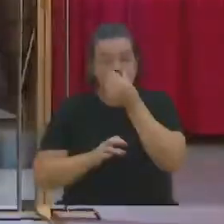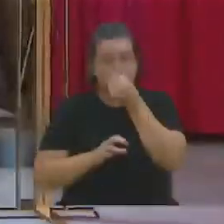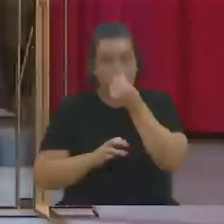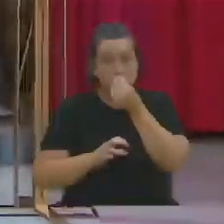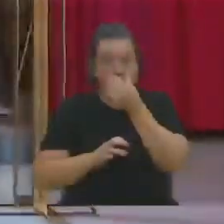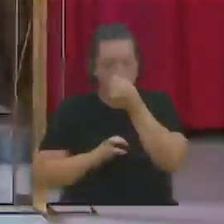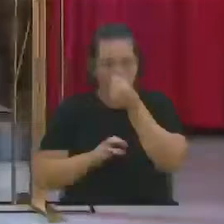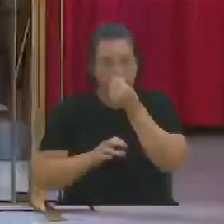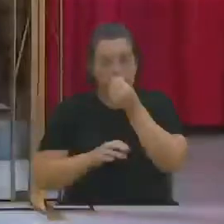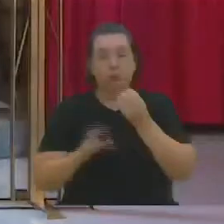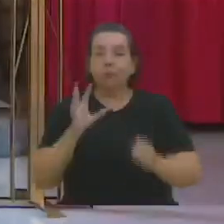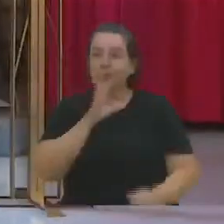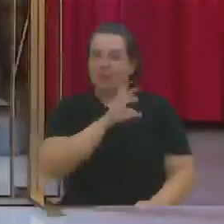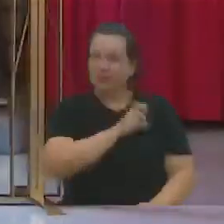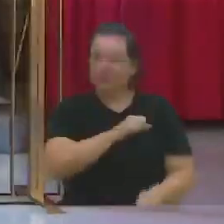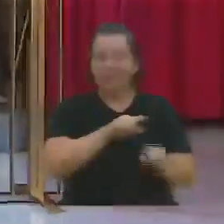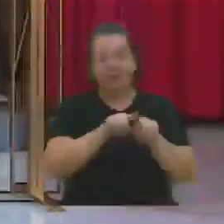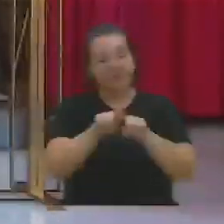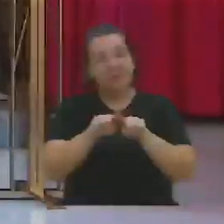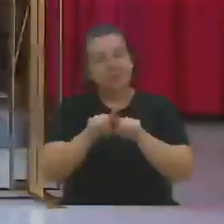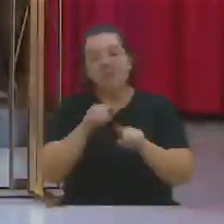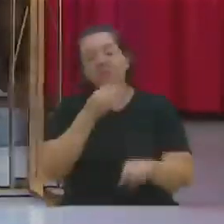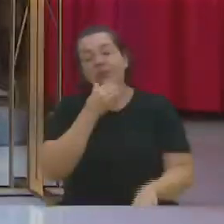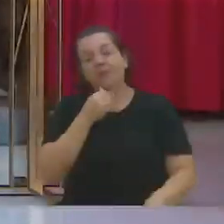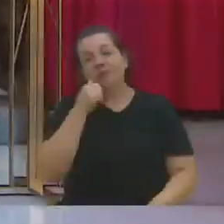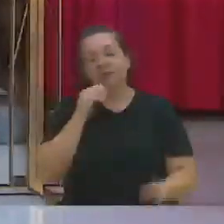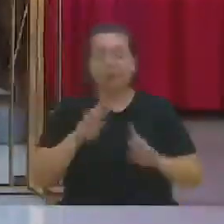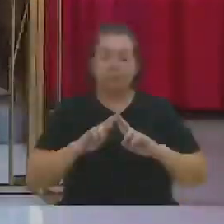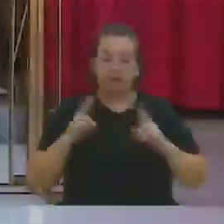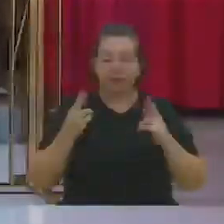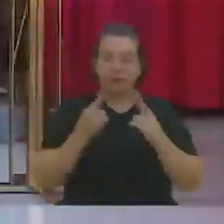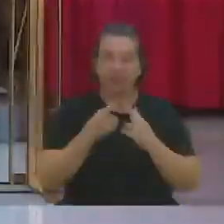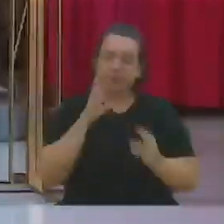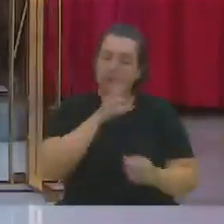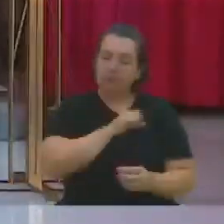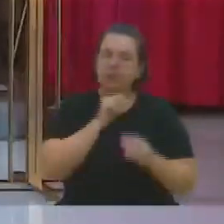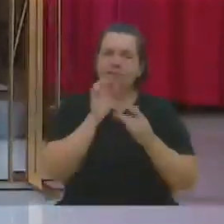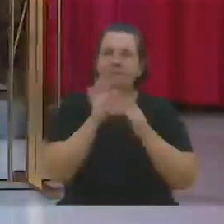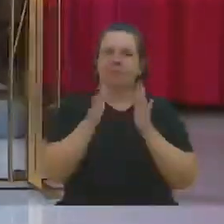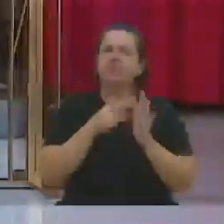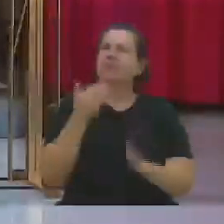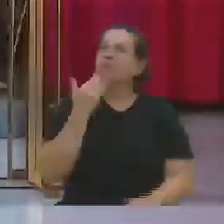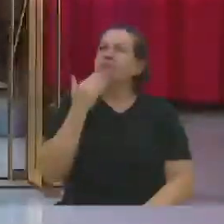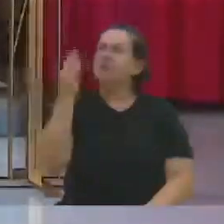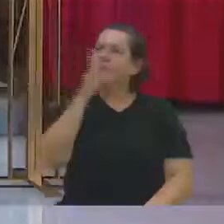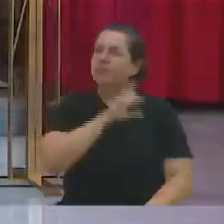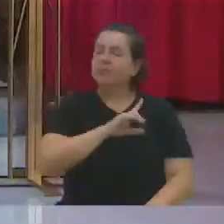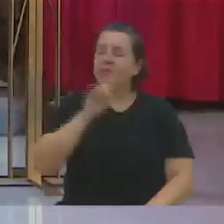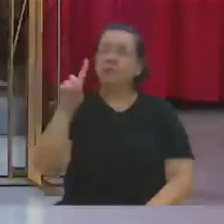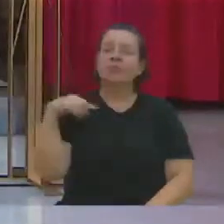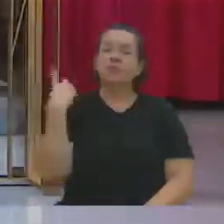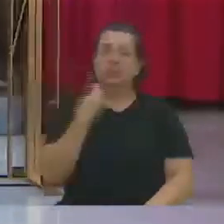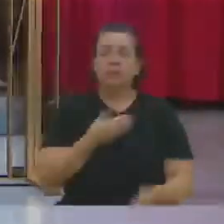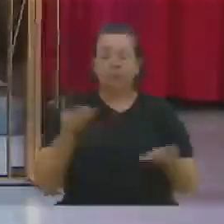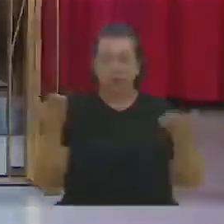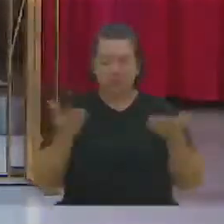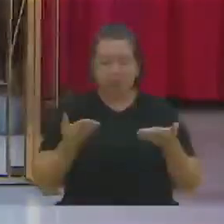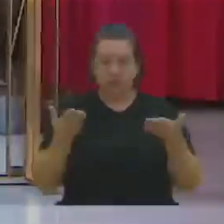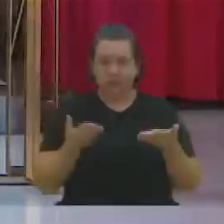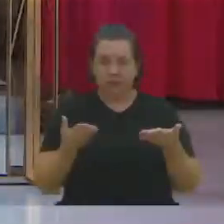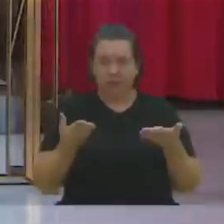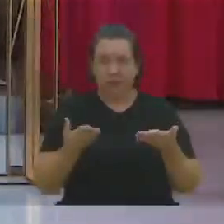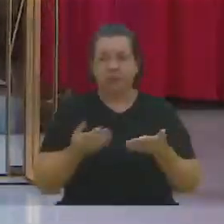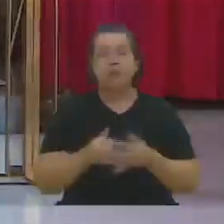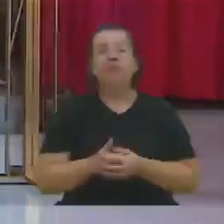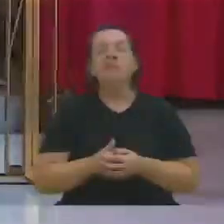Amados irmãos e irmãs, reunidos no amor de Cristo, peçamos a Deus que possamos, neste momento,